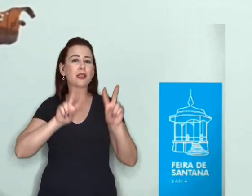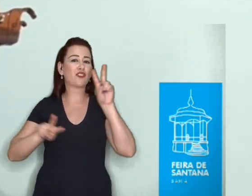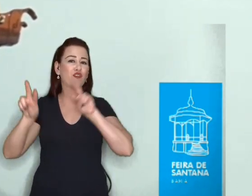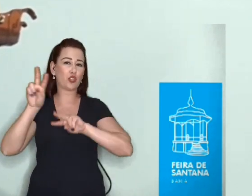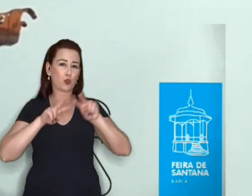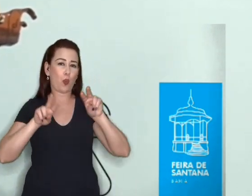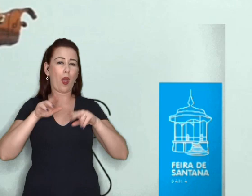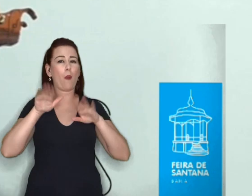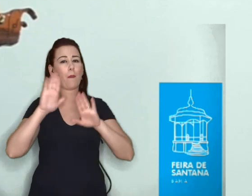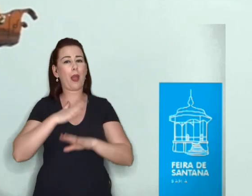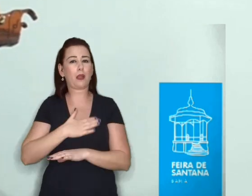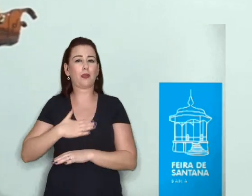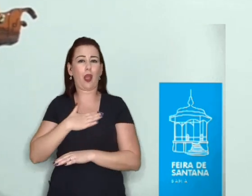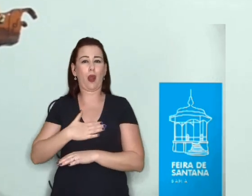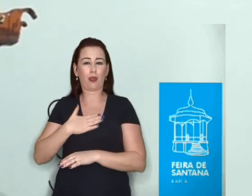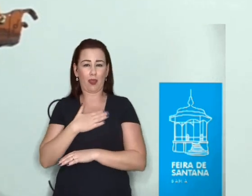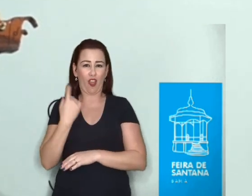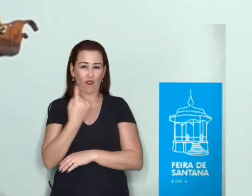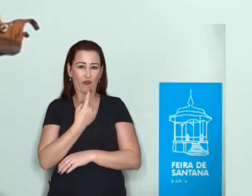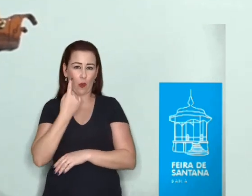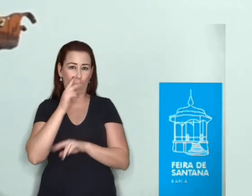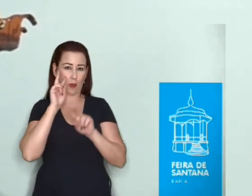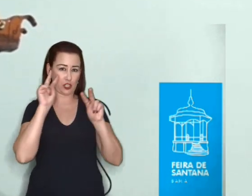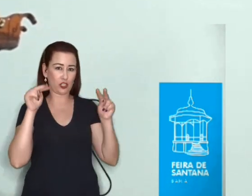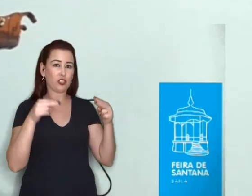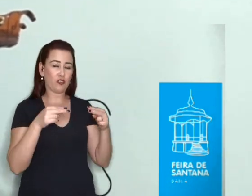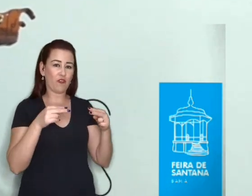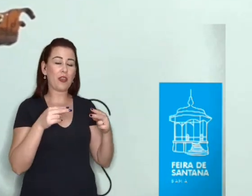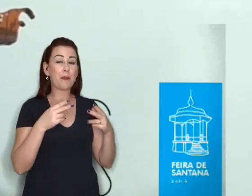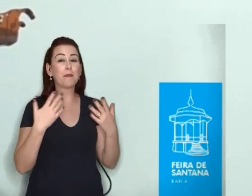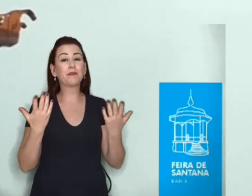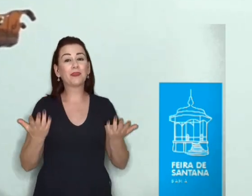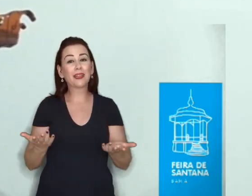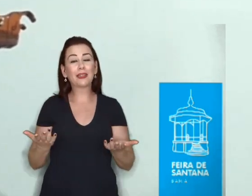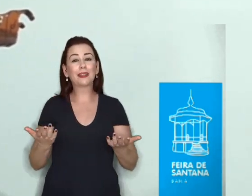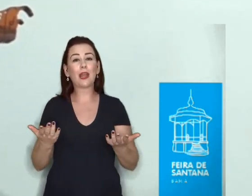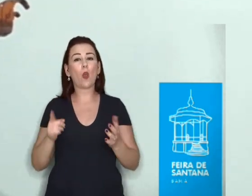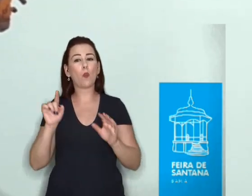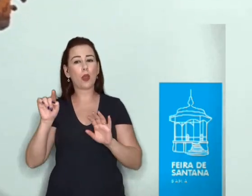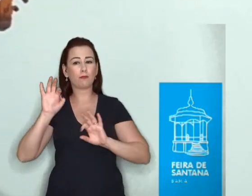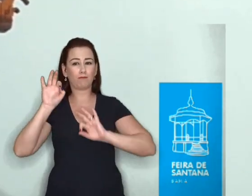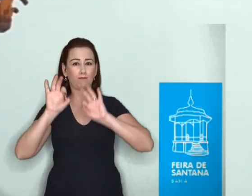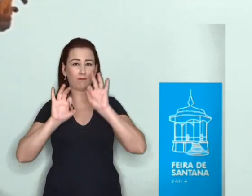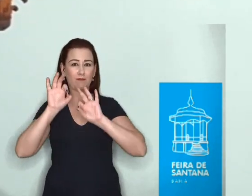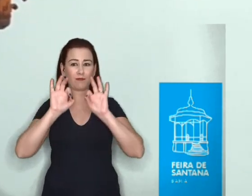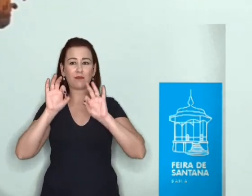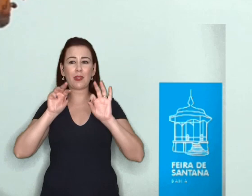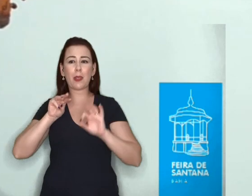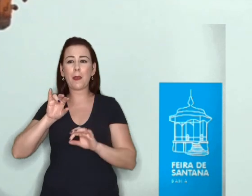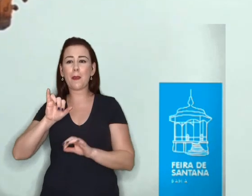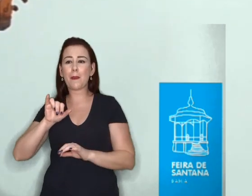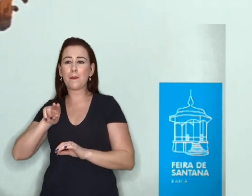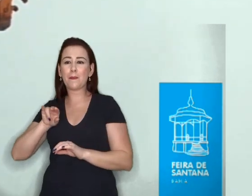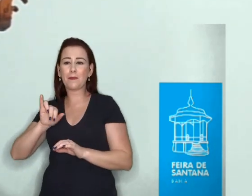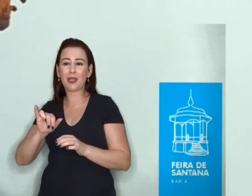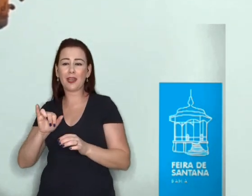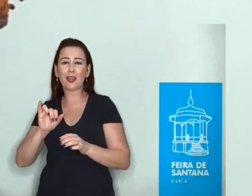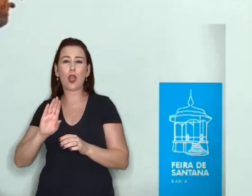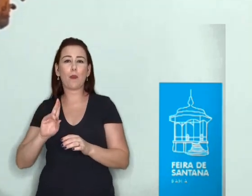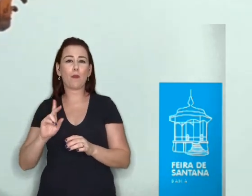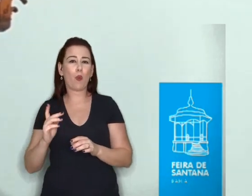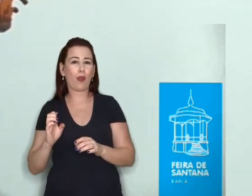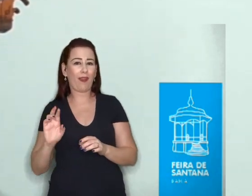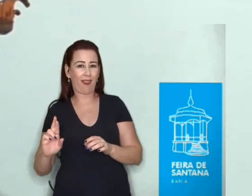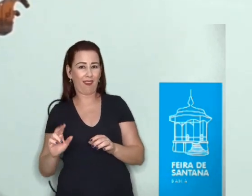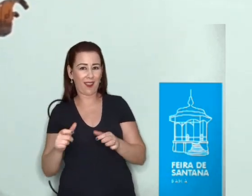visual, né? Uma coisa que ficasse mais agradável aos olhos. Então, eu providenciei um mini humbucker, né?